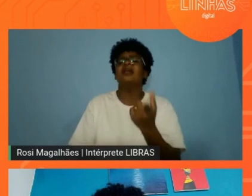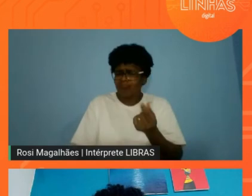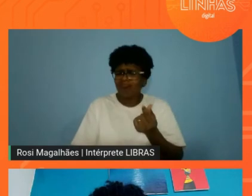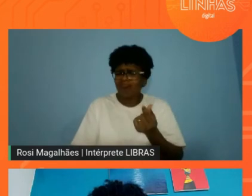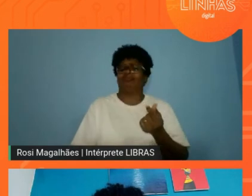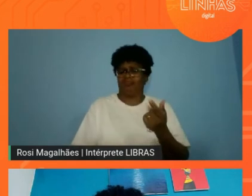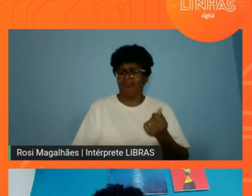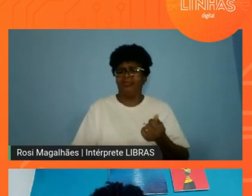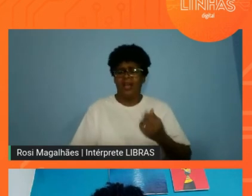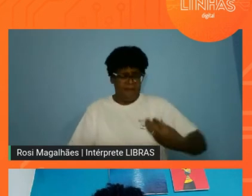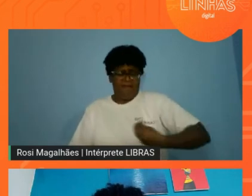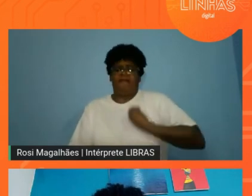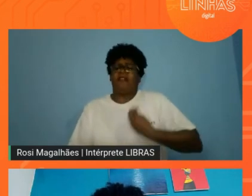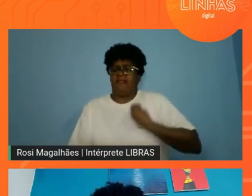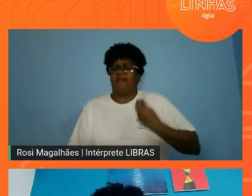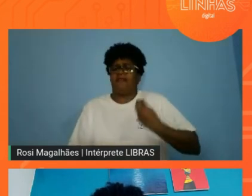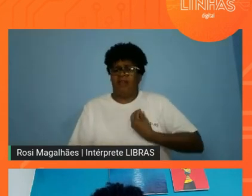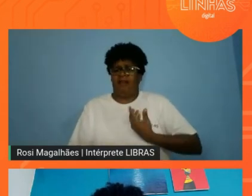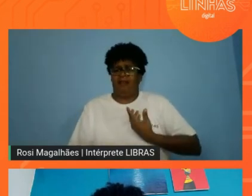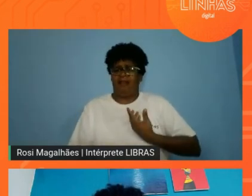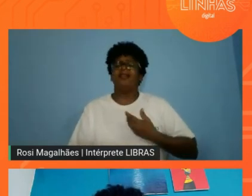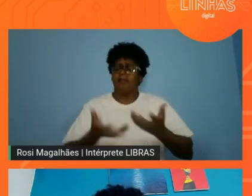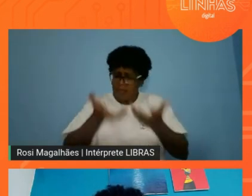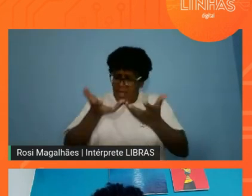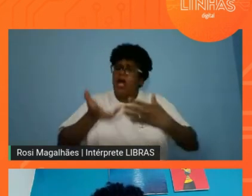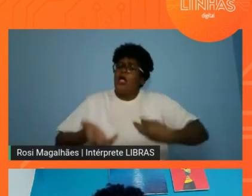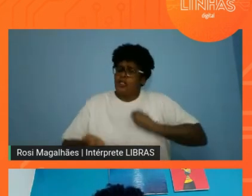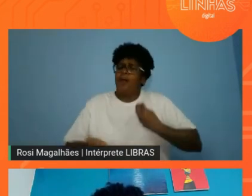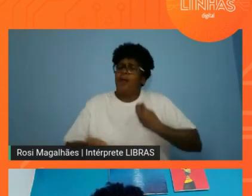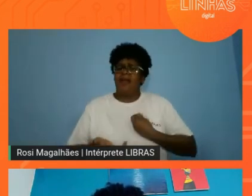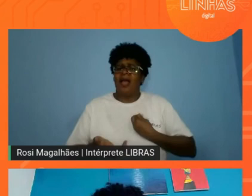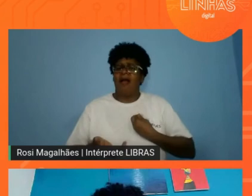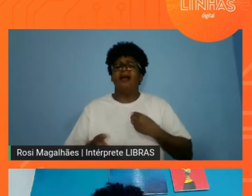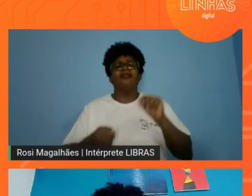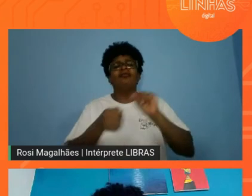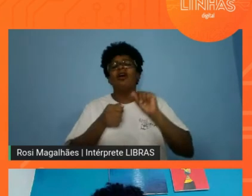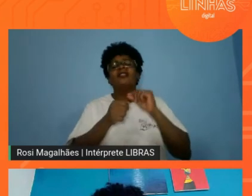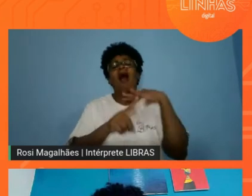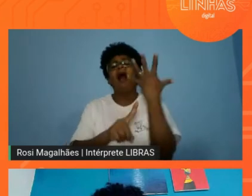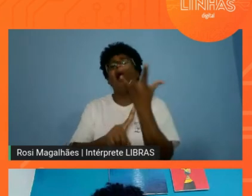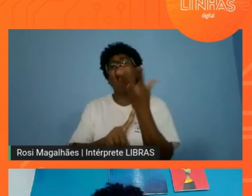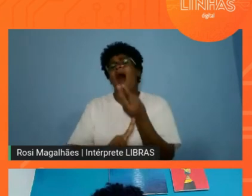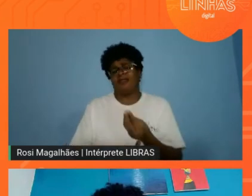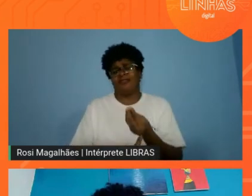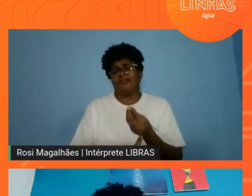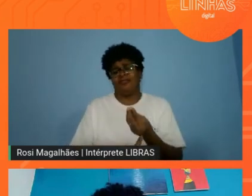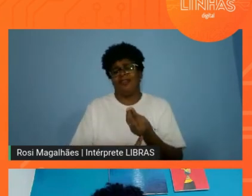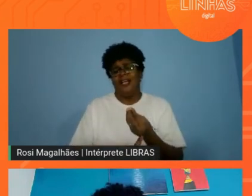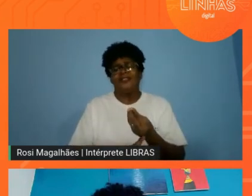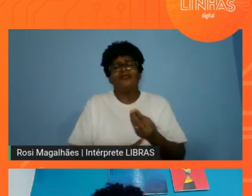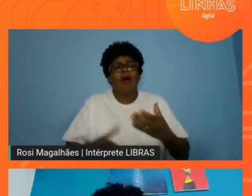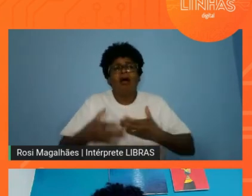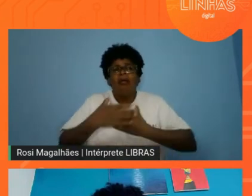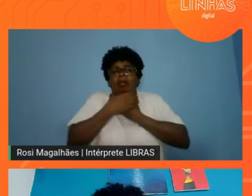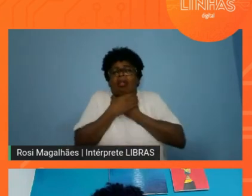porque tem diferença do sobreviver e do viver, através da nossa arte, de você não morrer sufocado em